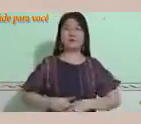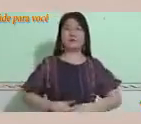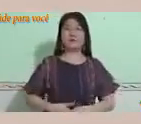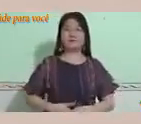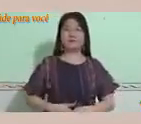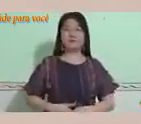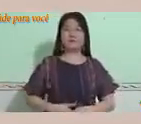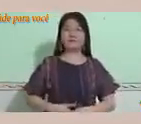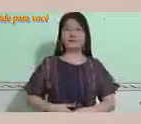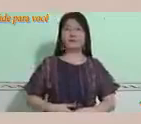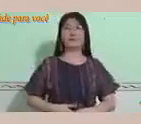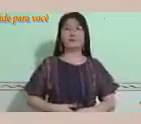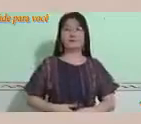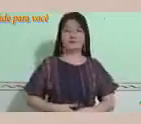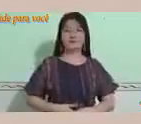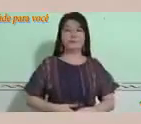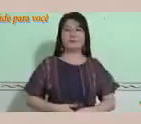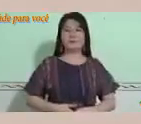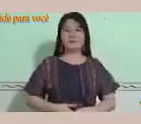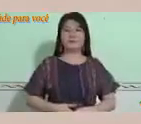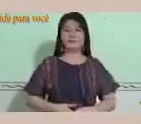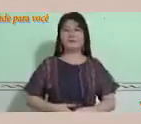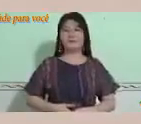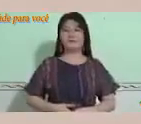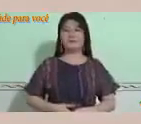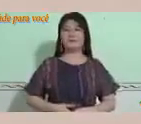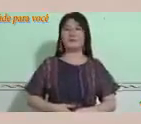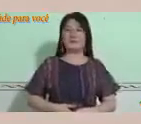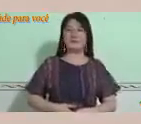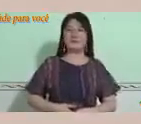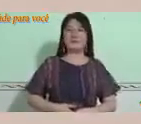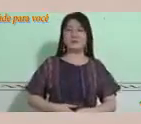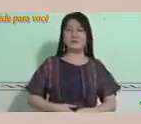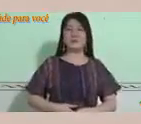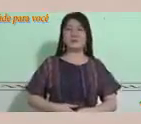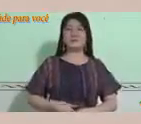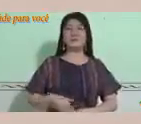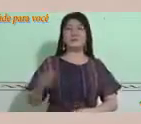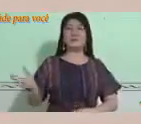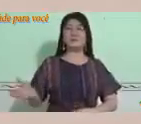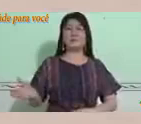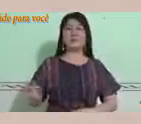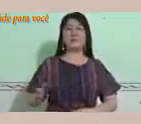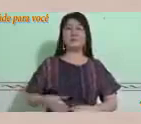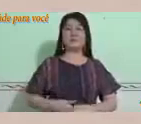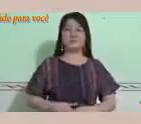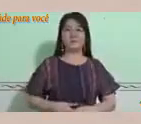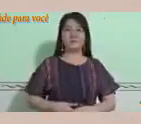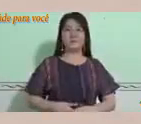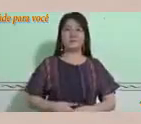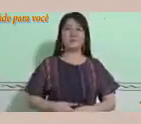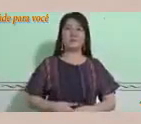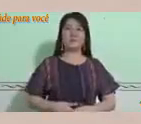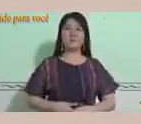no organismo, como por exemplo 2 pontos, ação esfoliadora, que acontece quando a parasita adulto passar